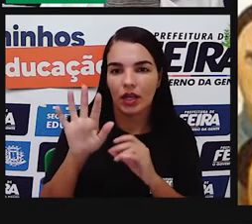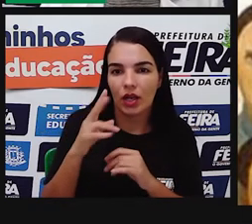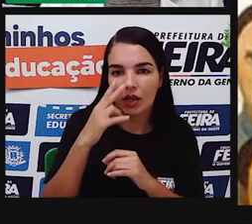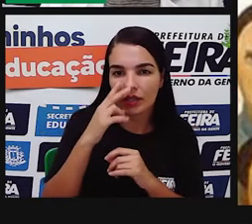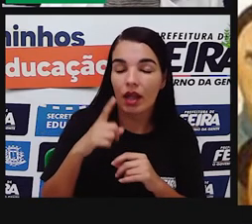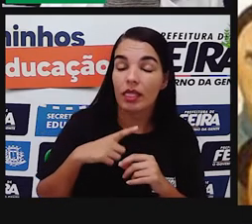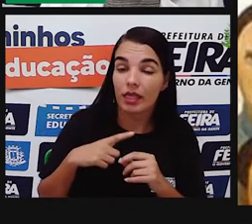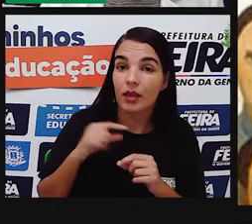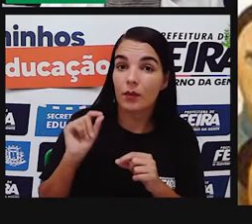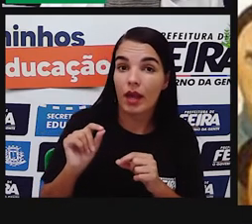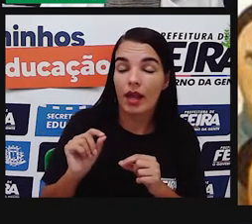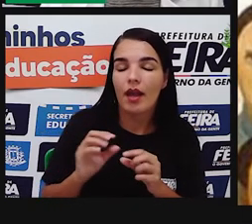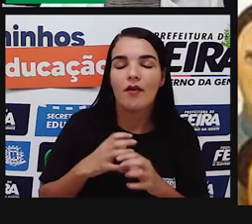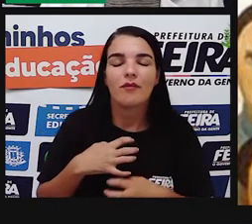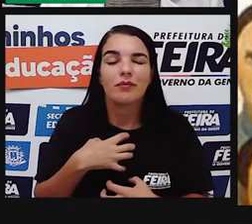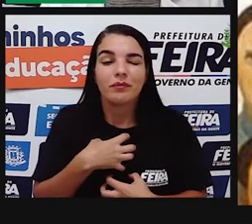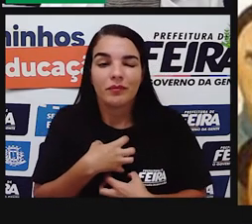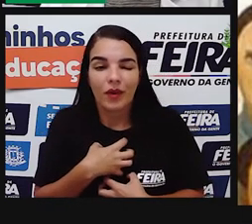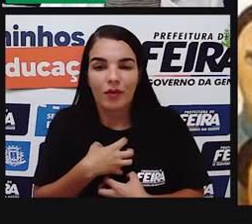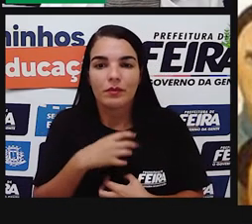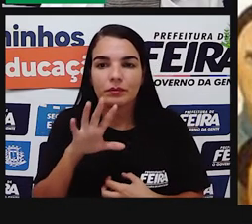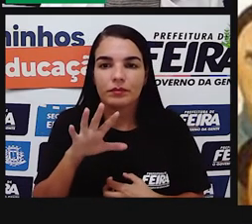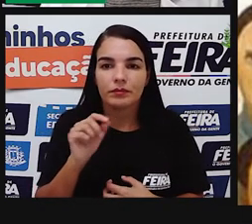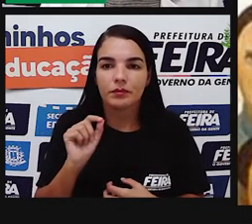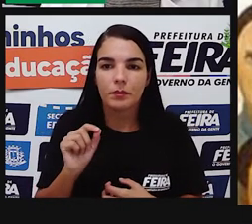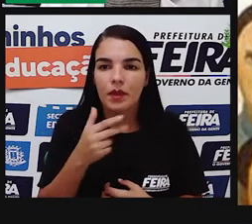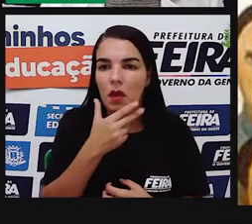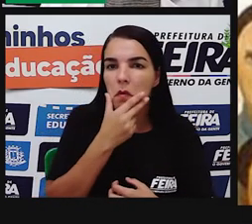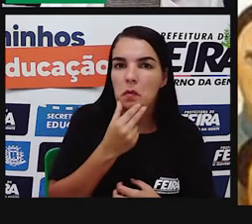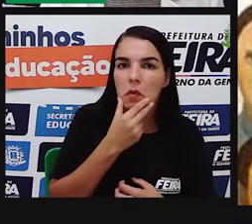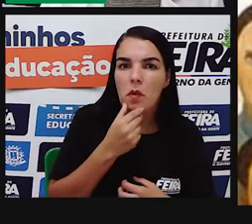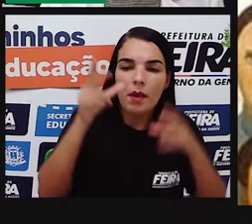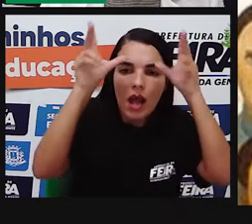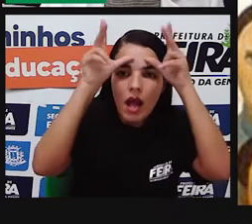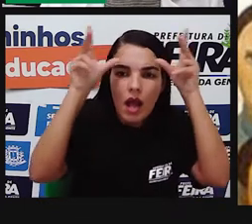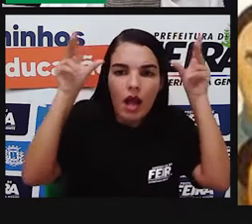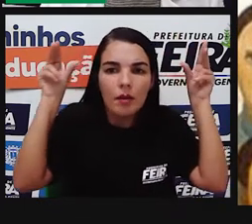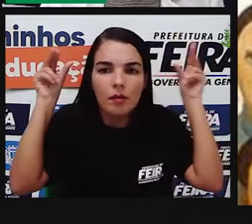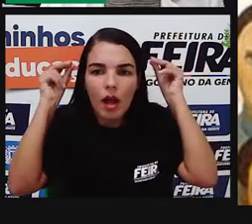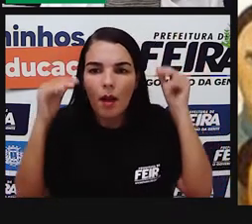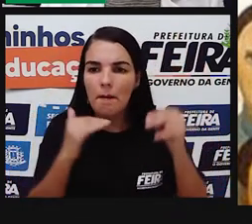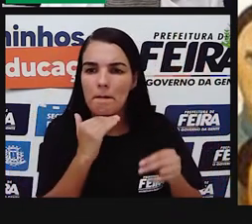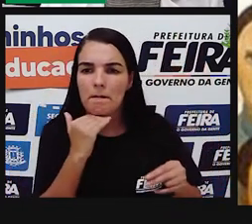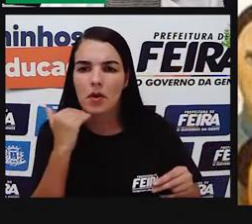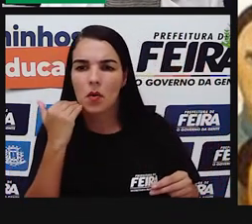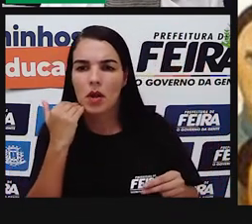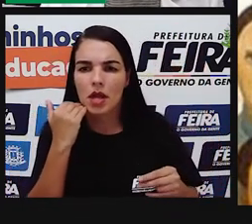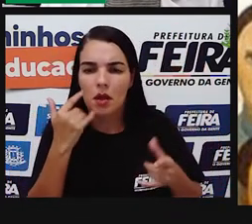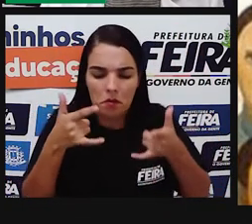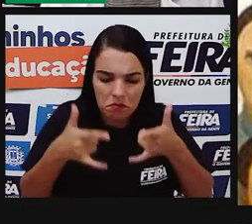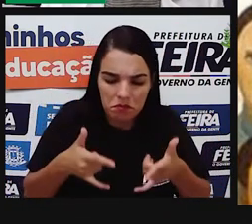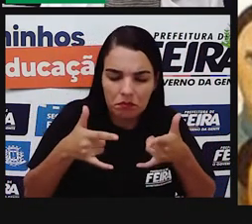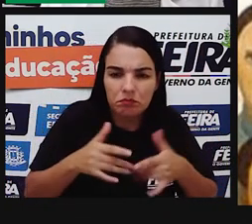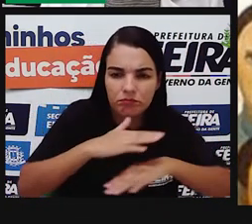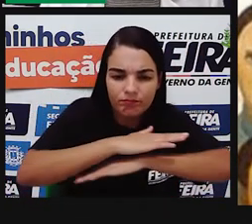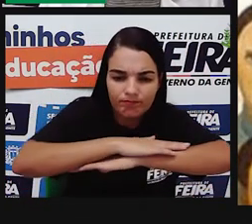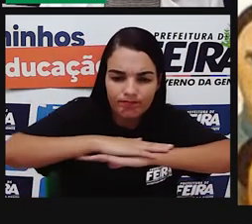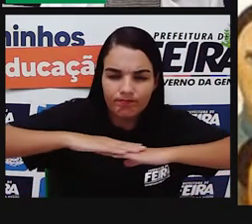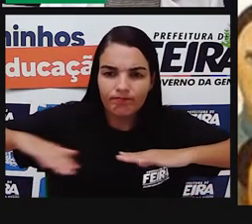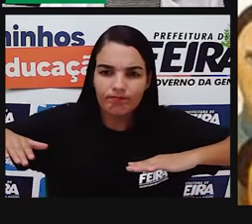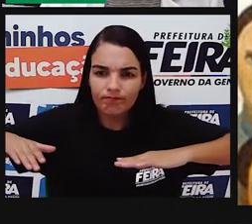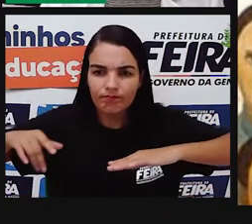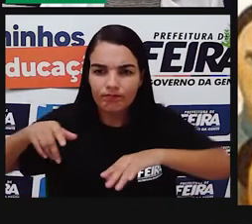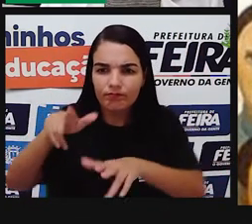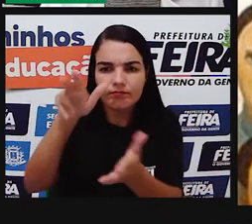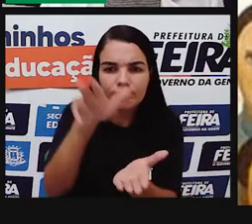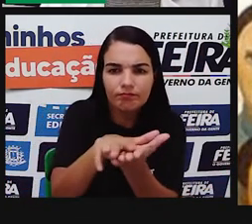variação estilística. Um cabra de Lampião, por nome Pilão Deitado, que morreu numa trincheira em certo tempo passado,